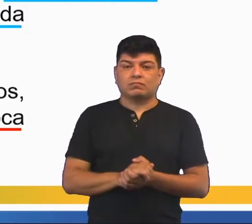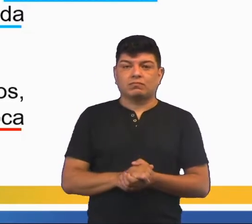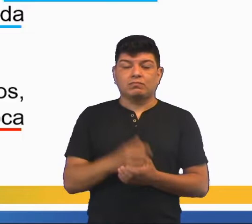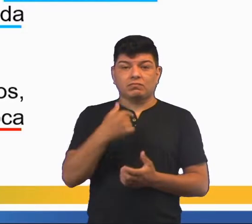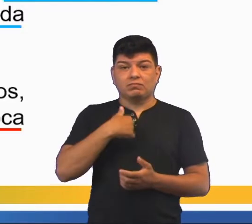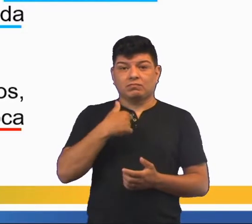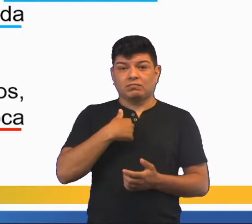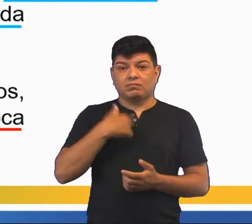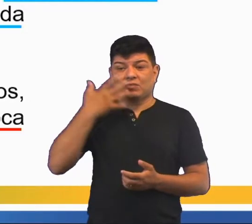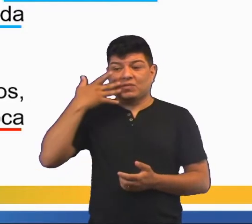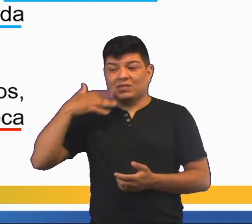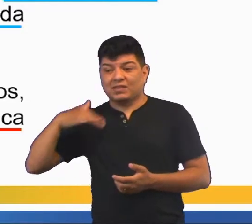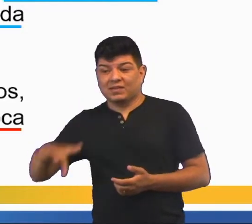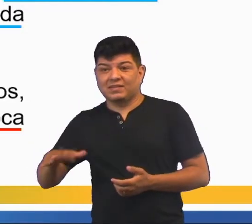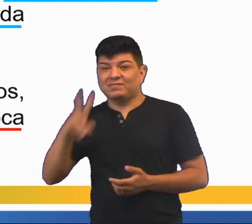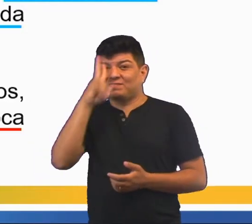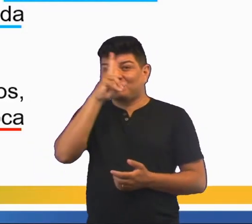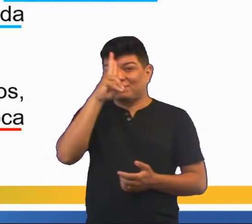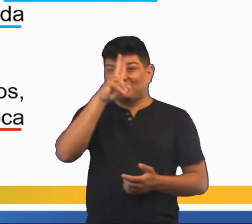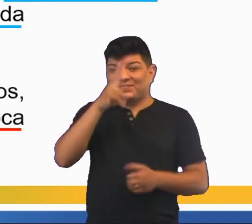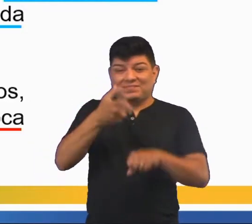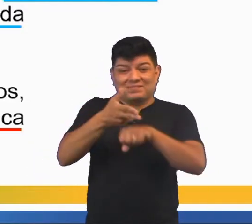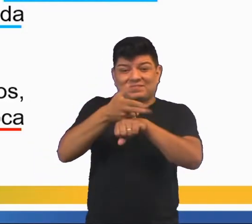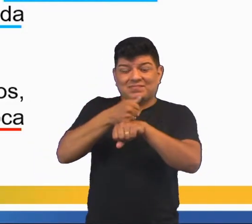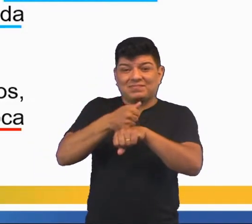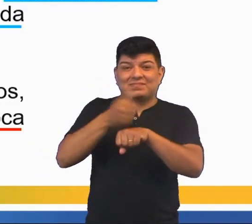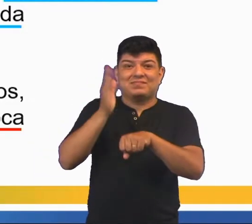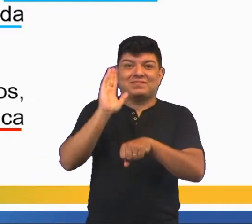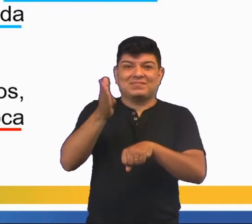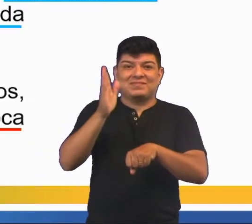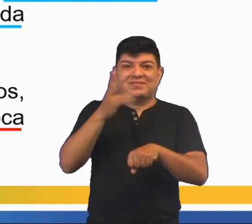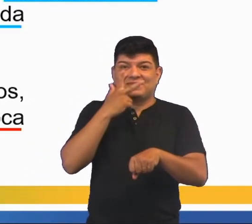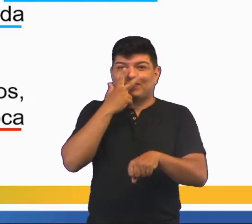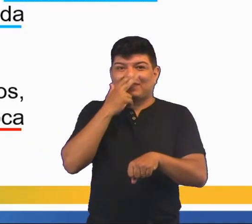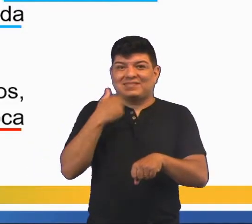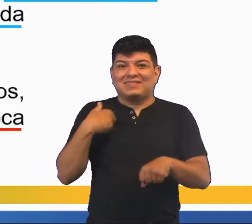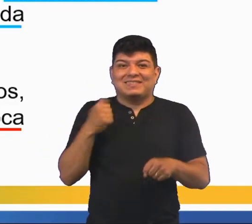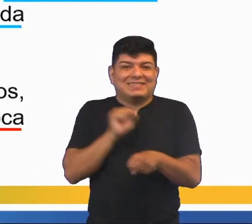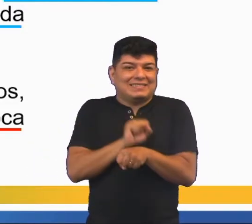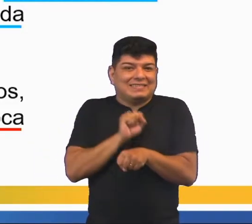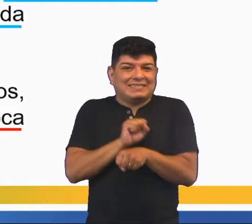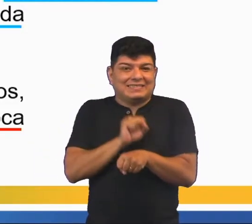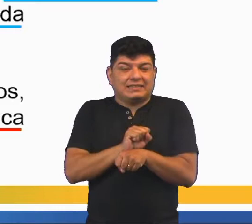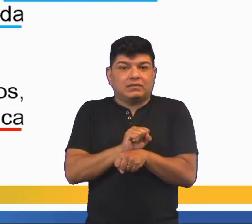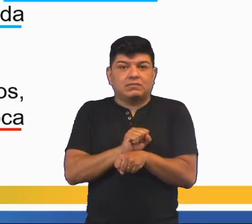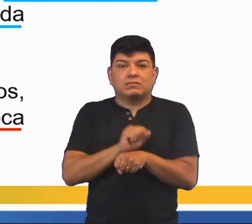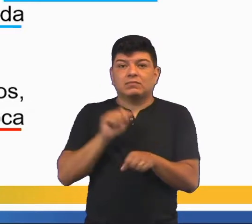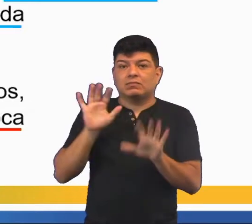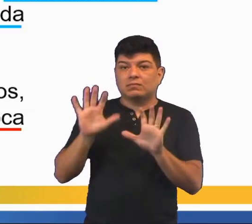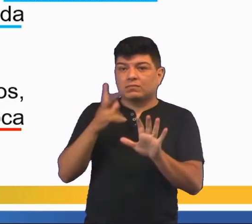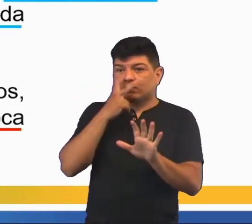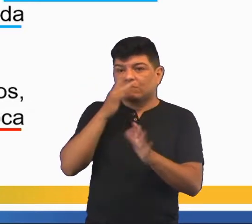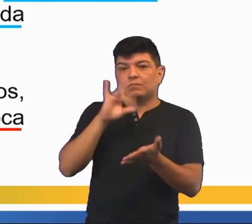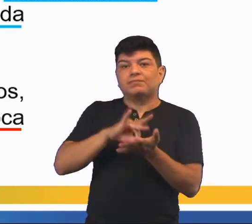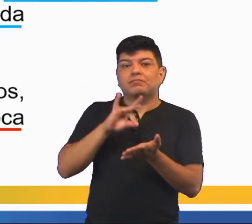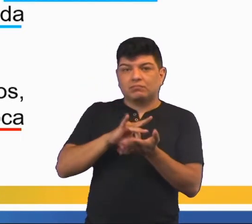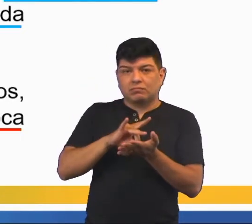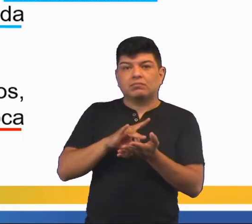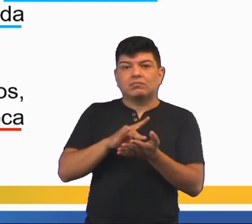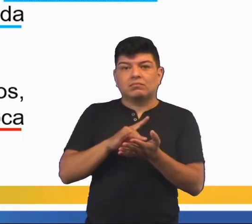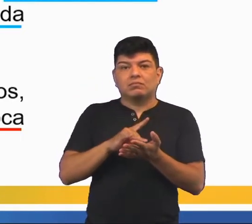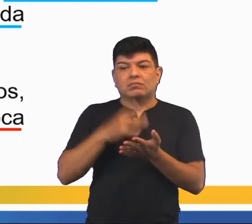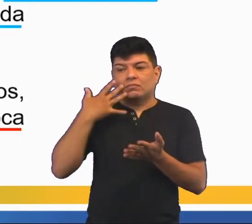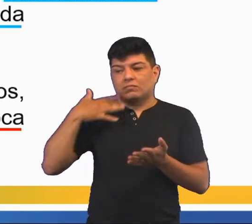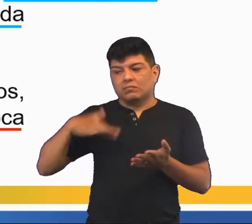Quando eu era criança, lembro que desde cedo eu já ficava esperando. Então, aqui era uma realidade. Quando